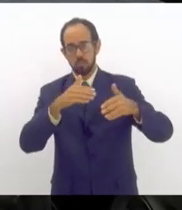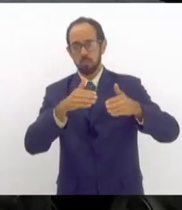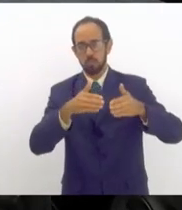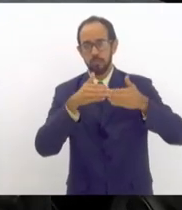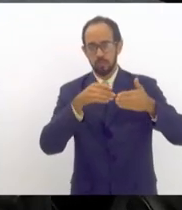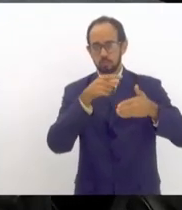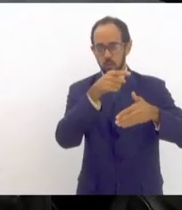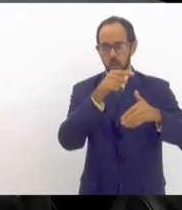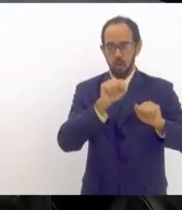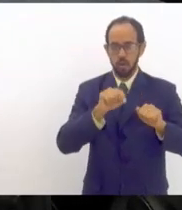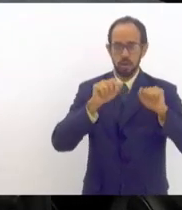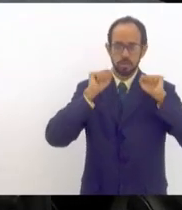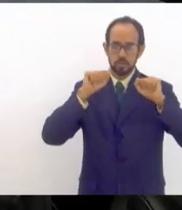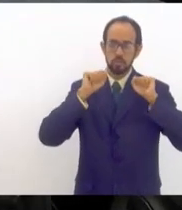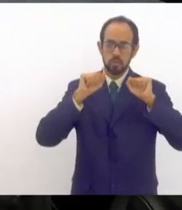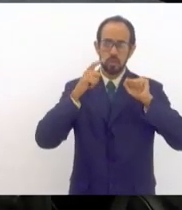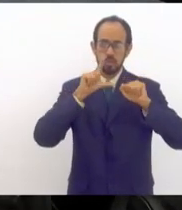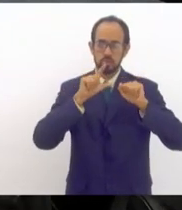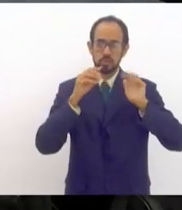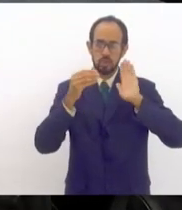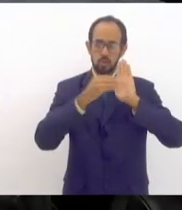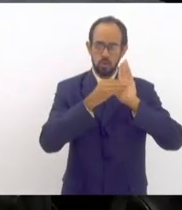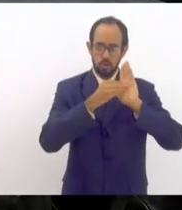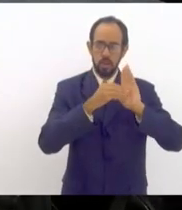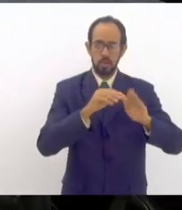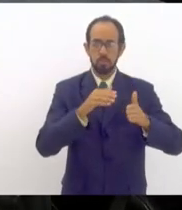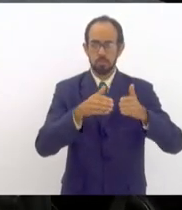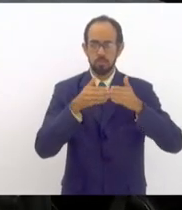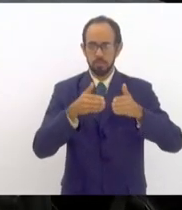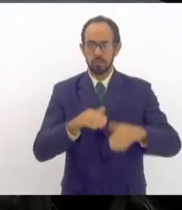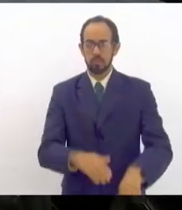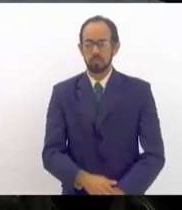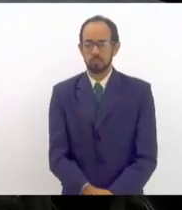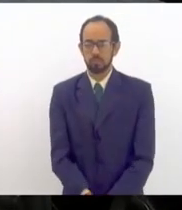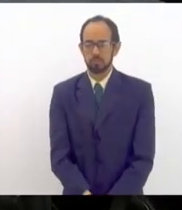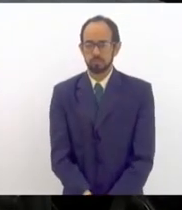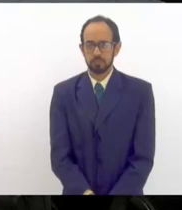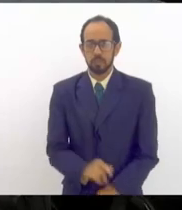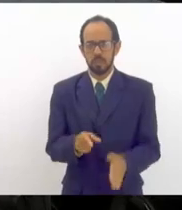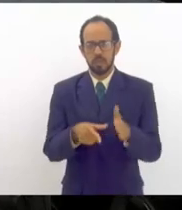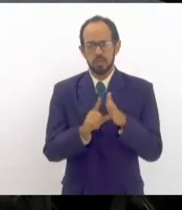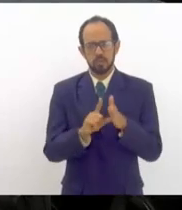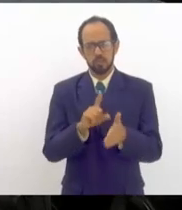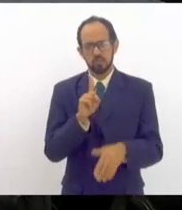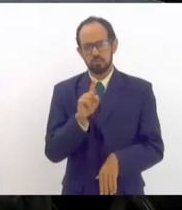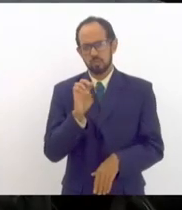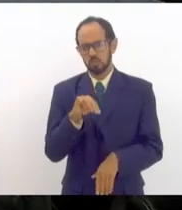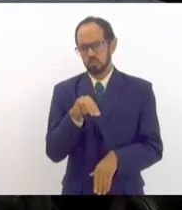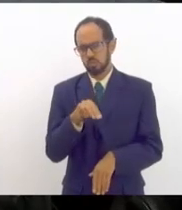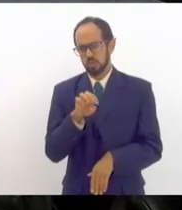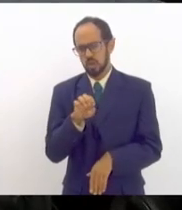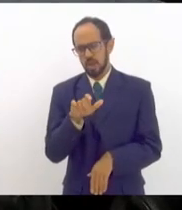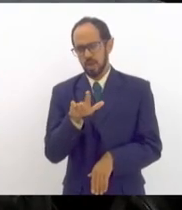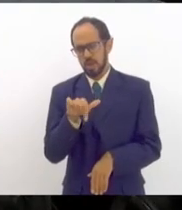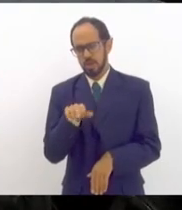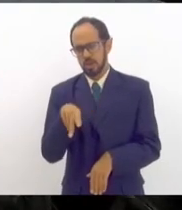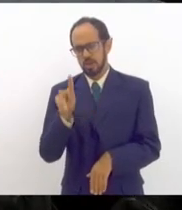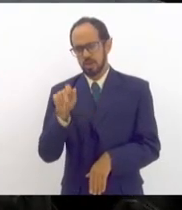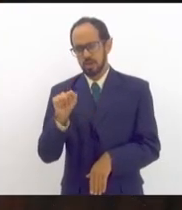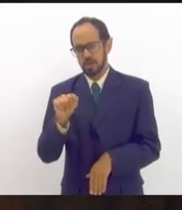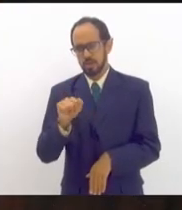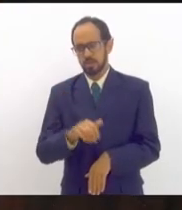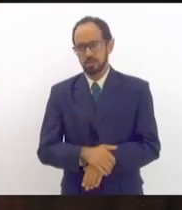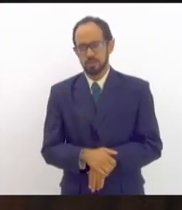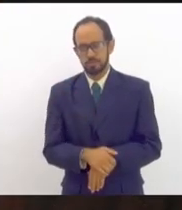colocar o tempo ali no painel registrado por gentileza e antes só um minuto Érica é seguro o tempo da